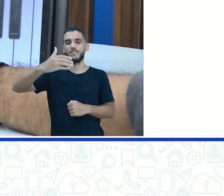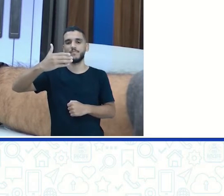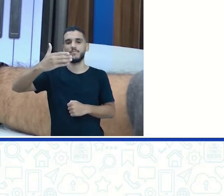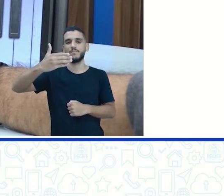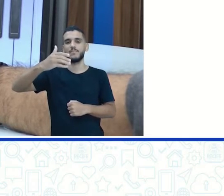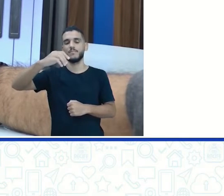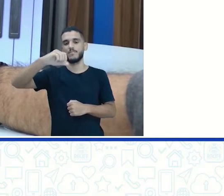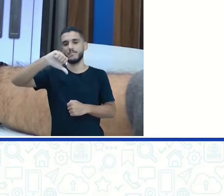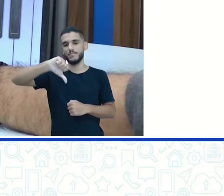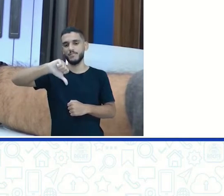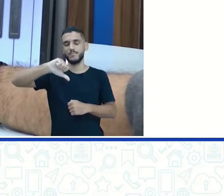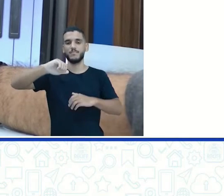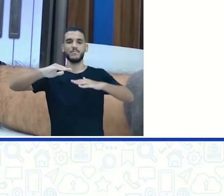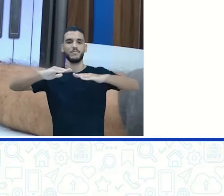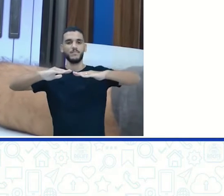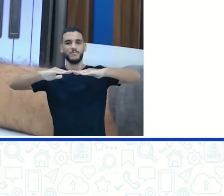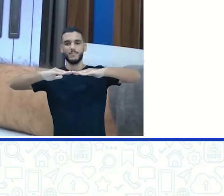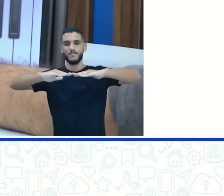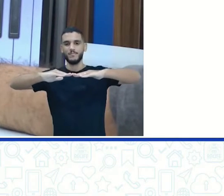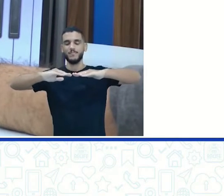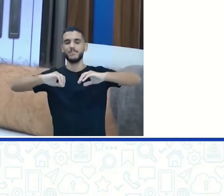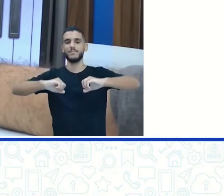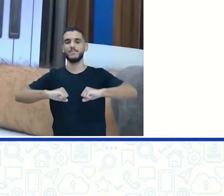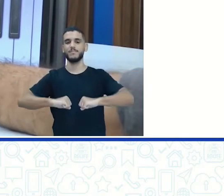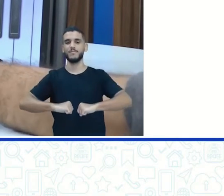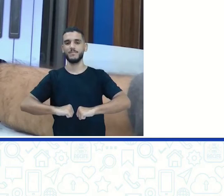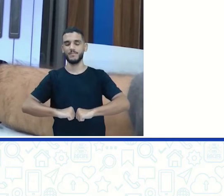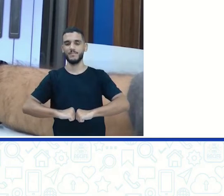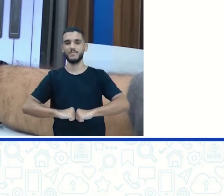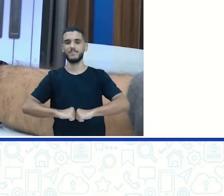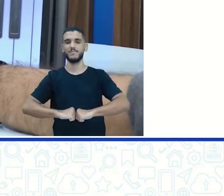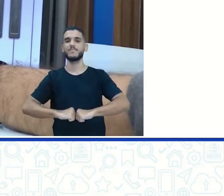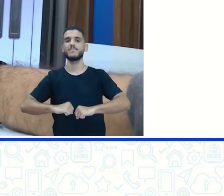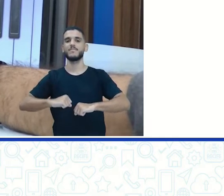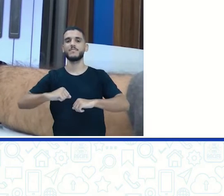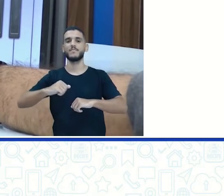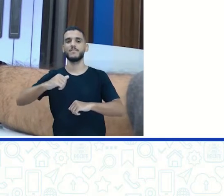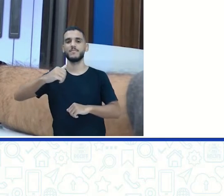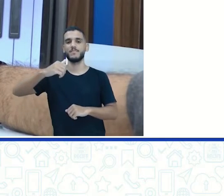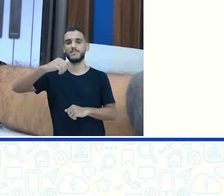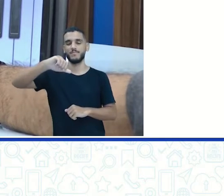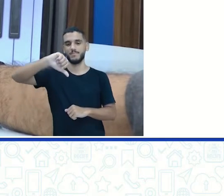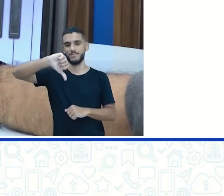sol, fá, mi, dó, fá.